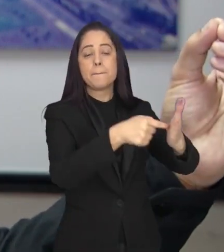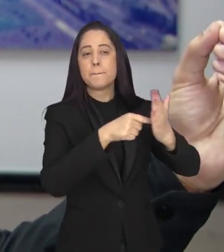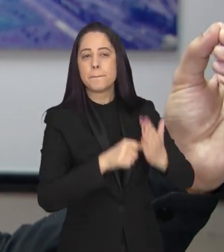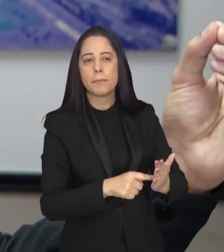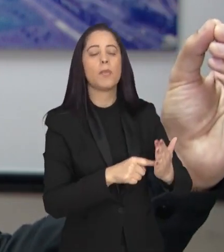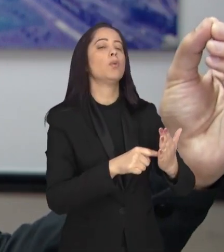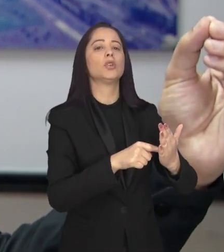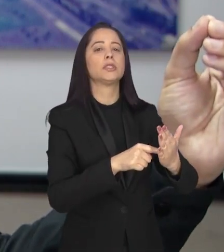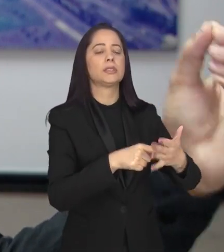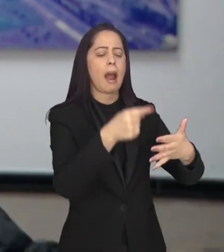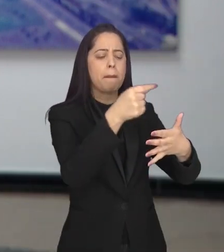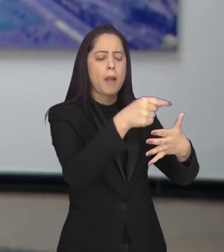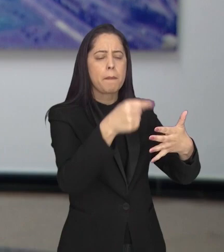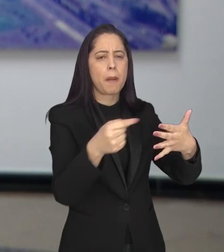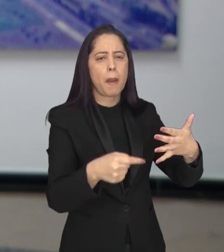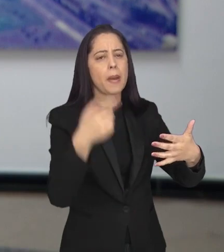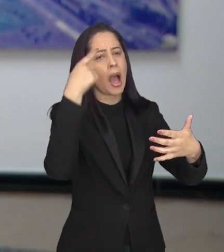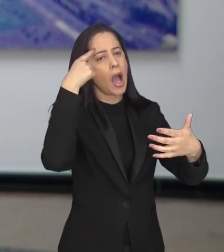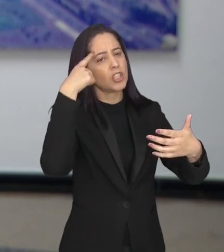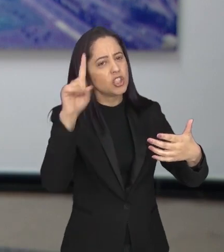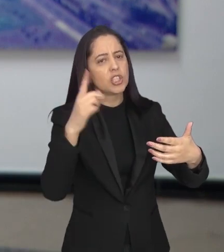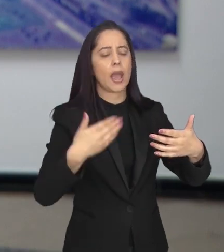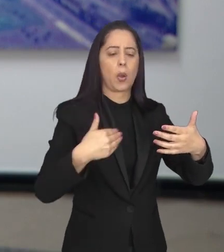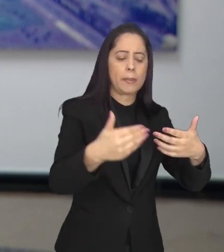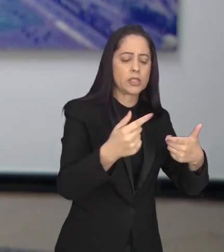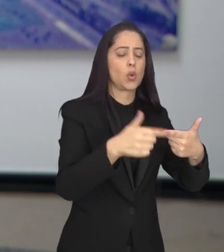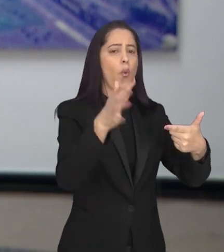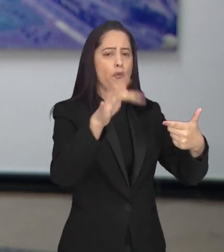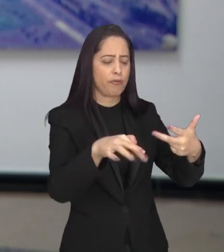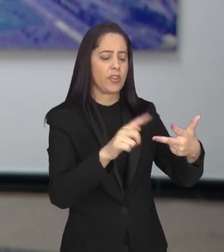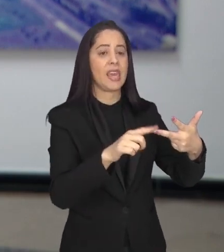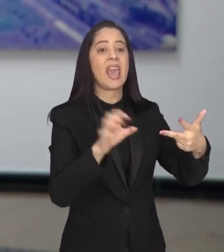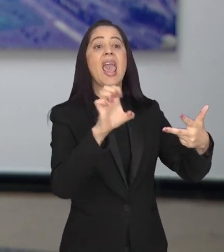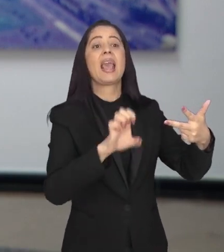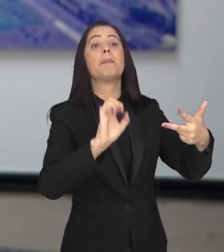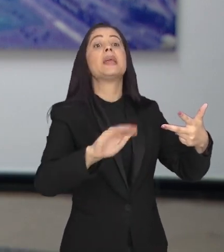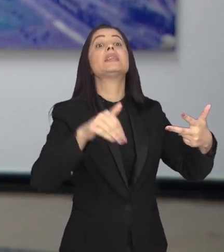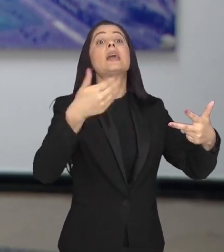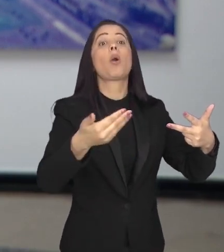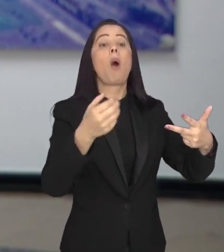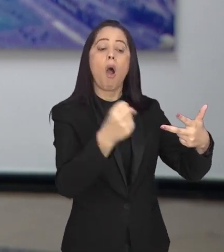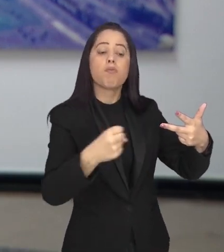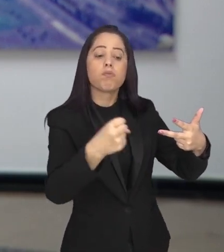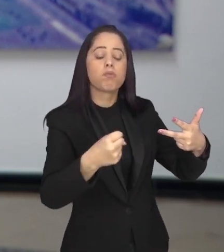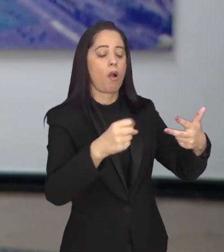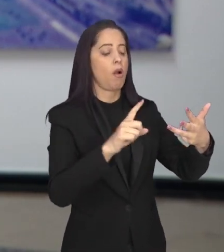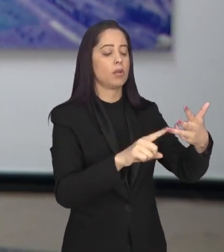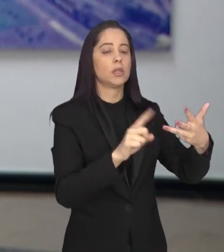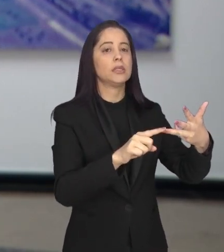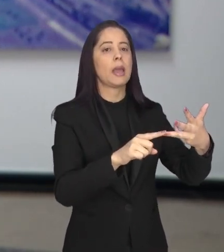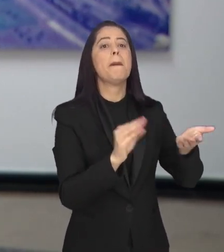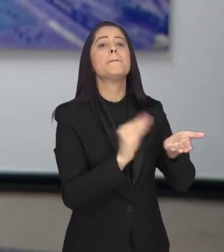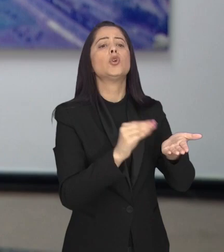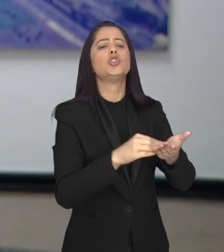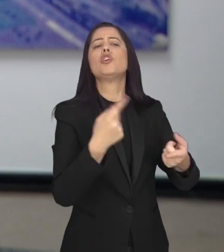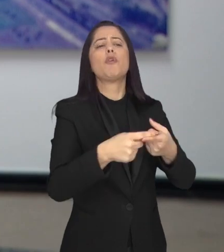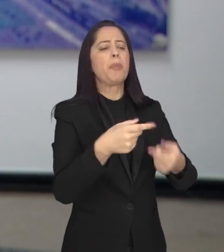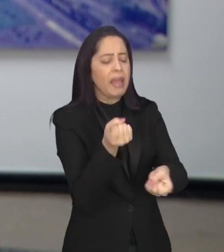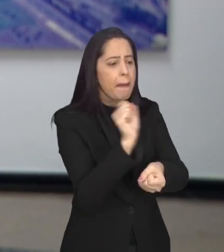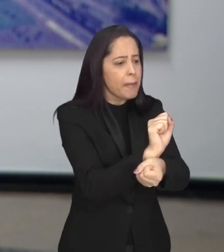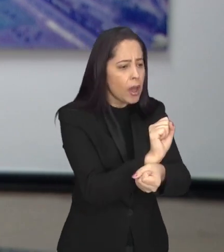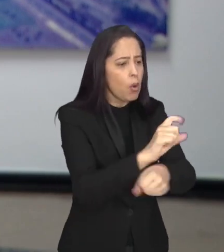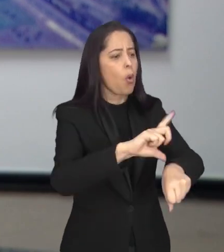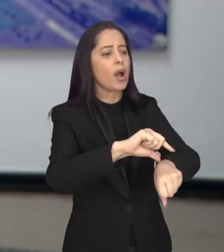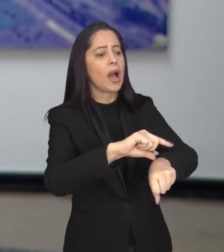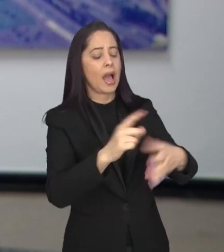dados da data de início, data de término, a empresa que está prestando o serviço, o motivo muitas vezes de um